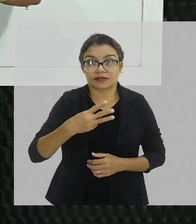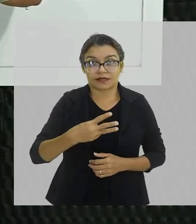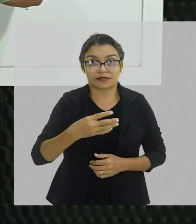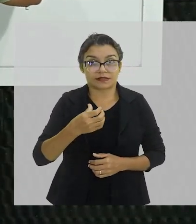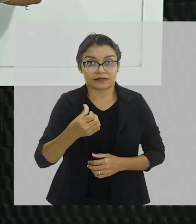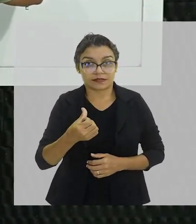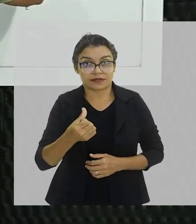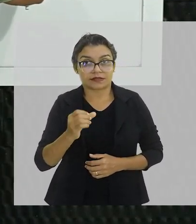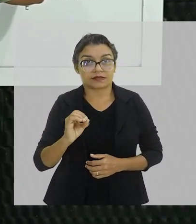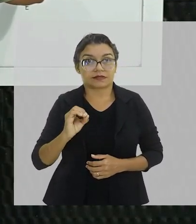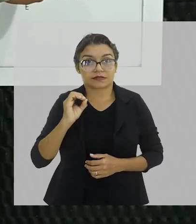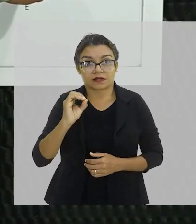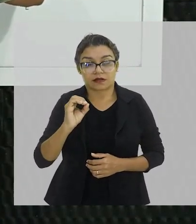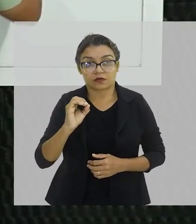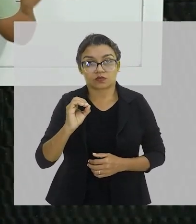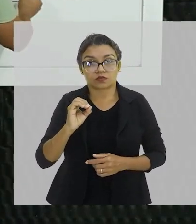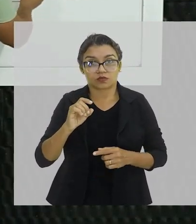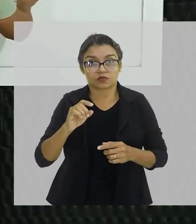graus.